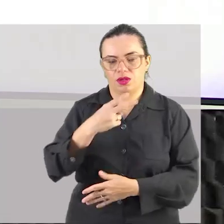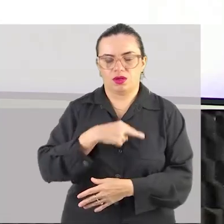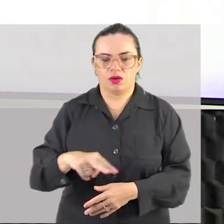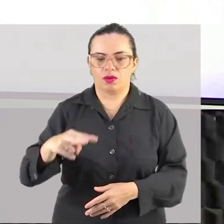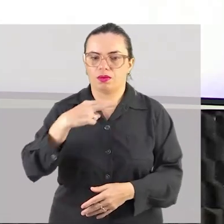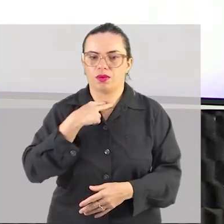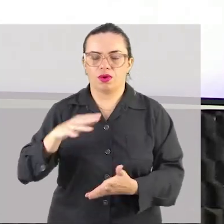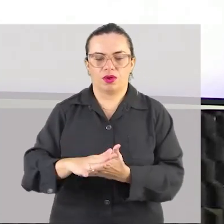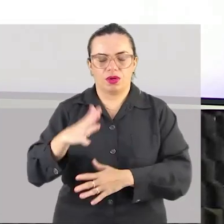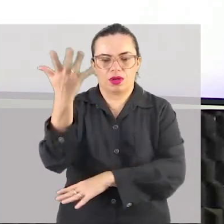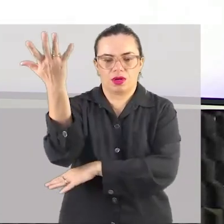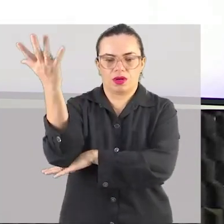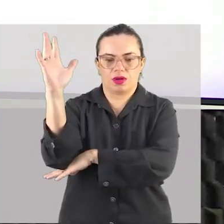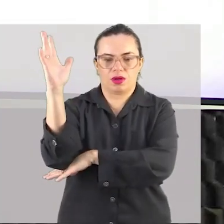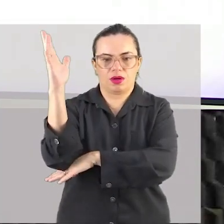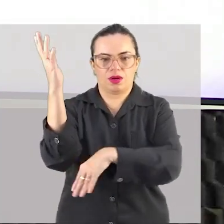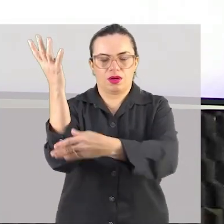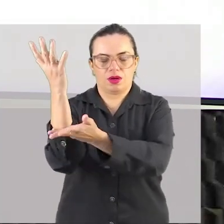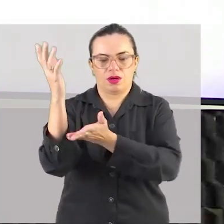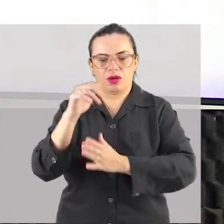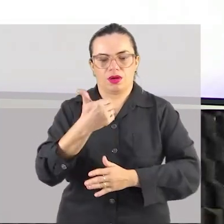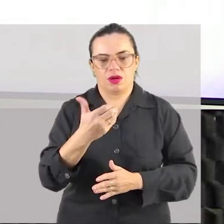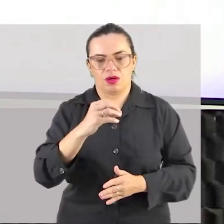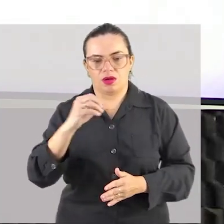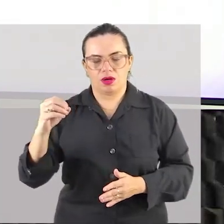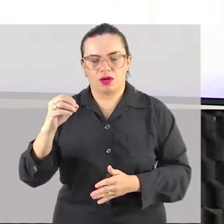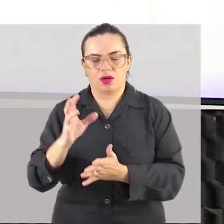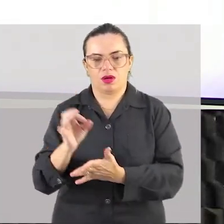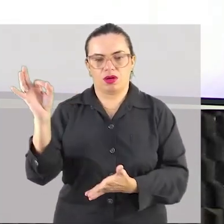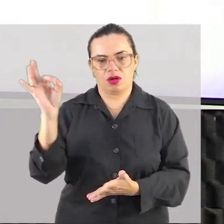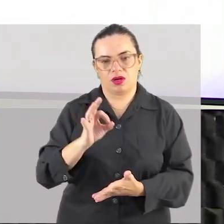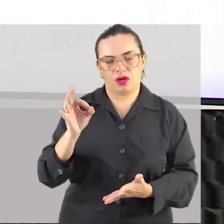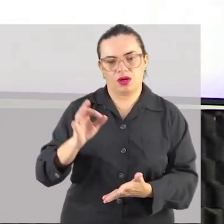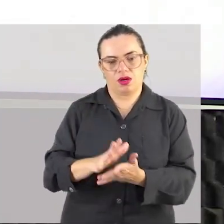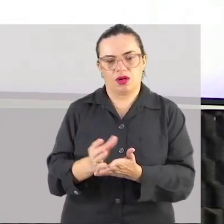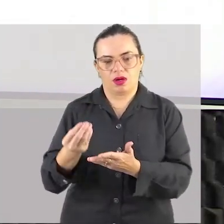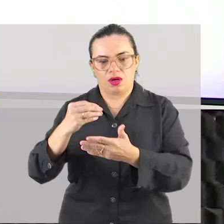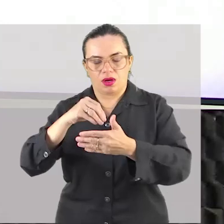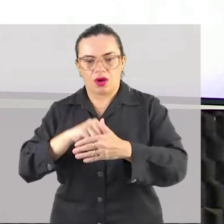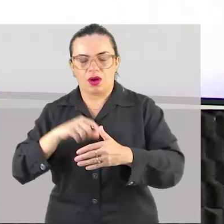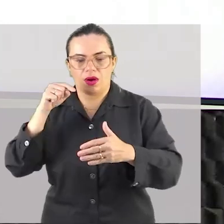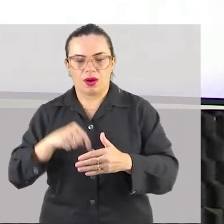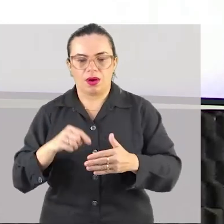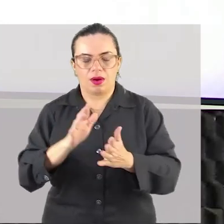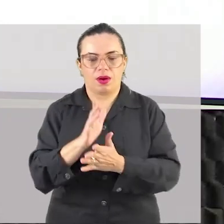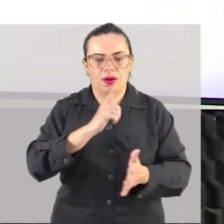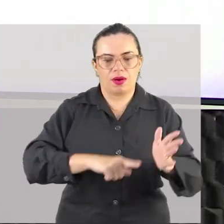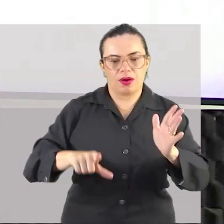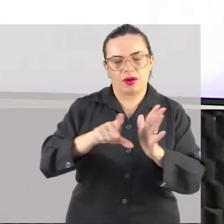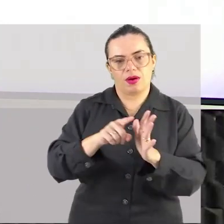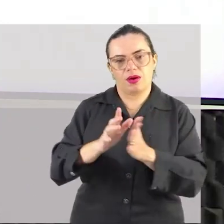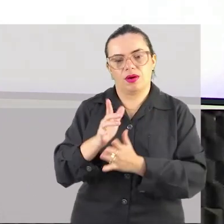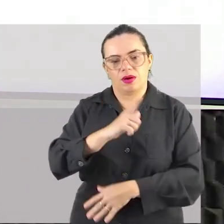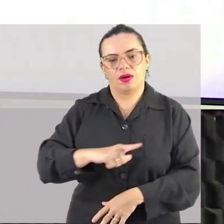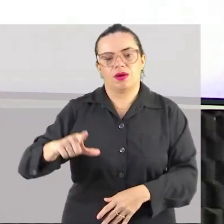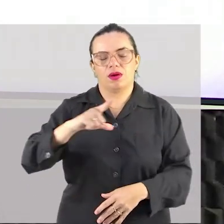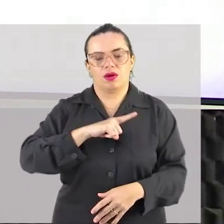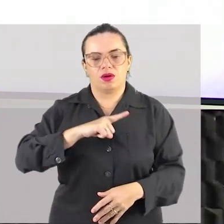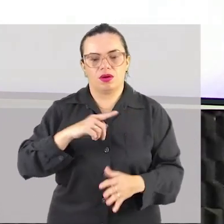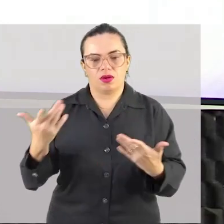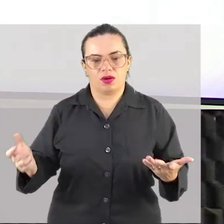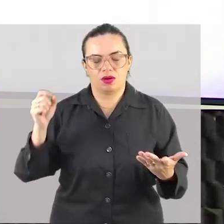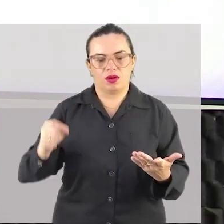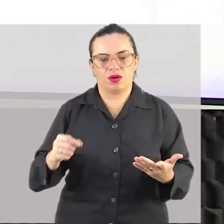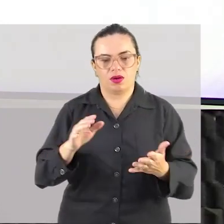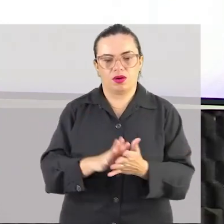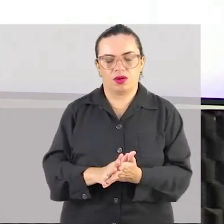desmatar 100% dela. Jamais. É o que a gente chama de reserva legal. Todas as terras têm que possuir uma reserva legal, que é como